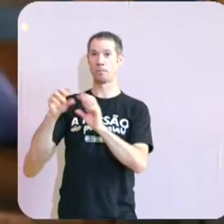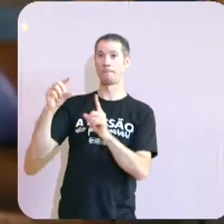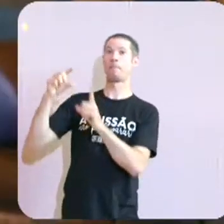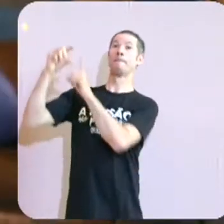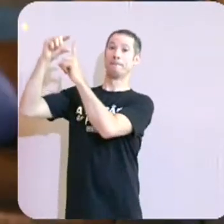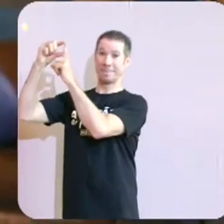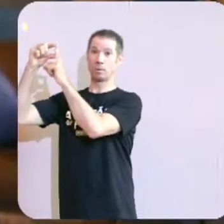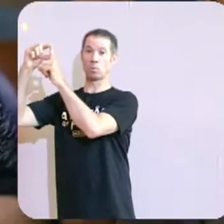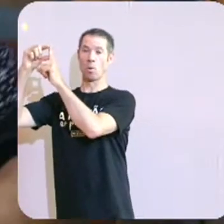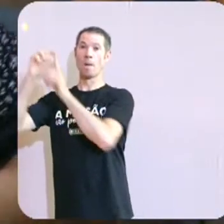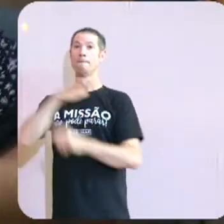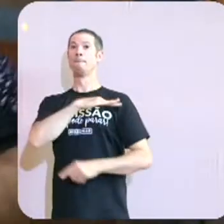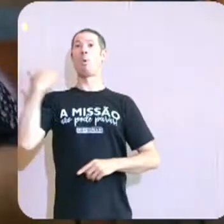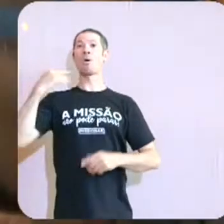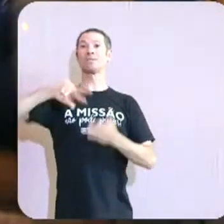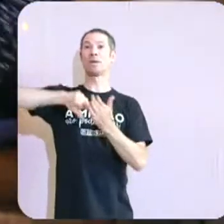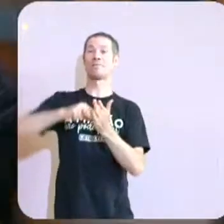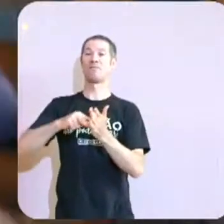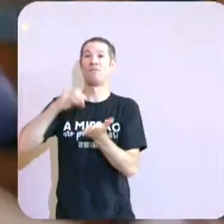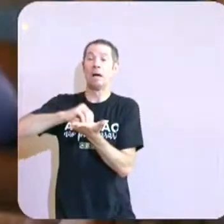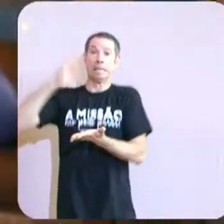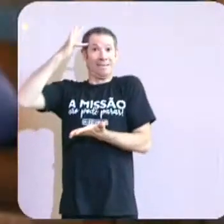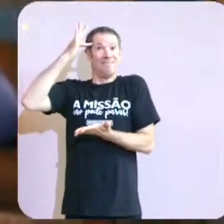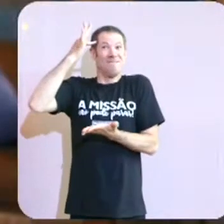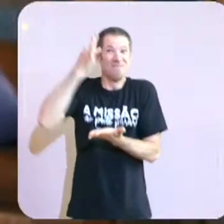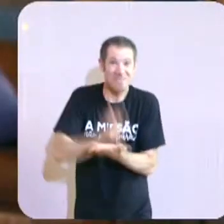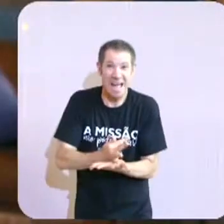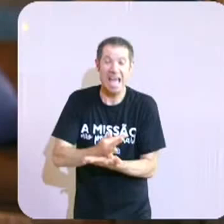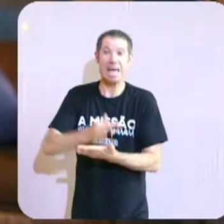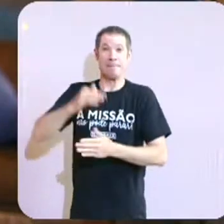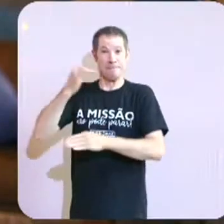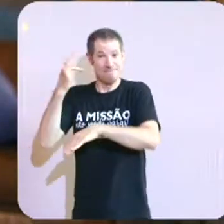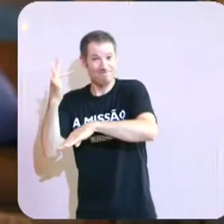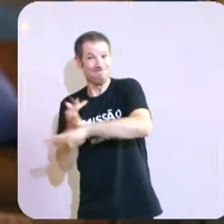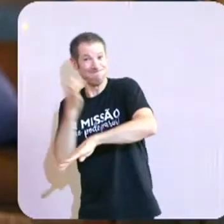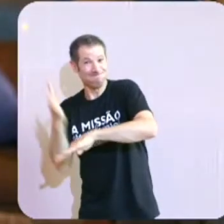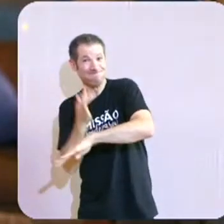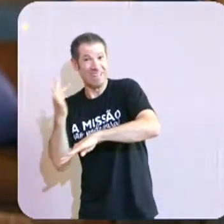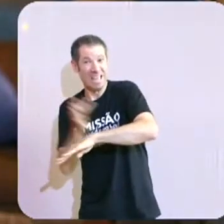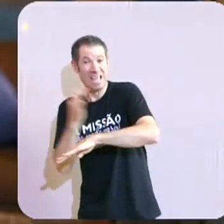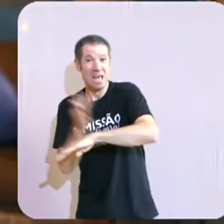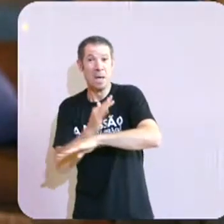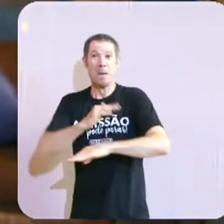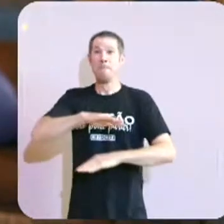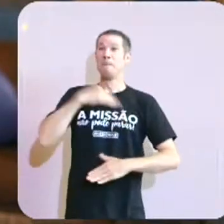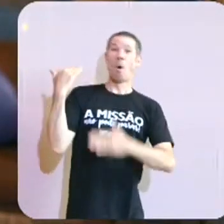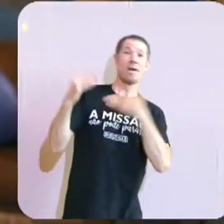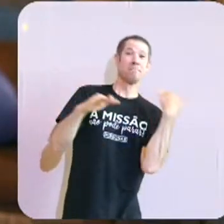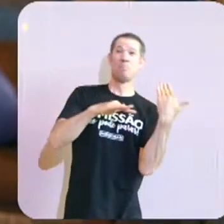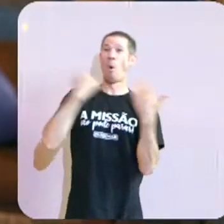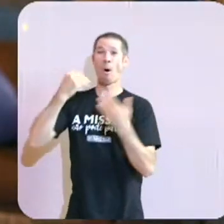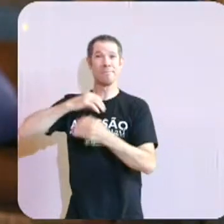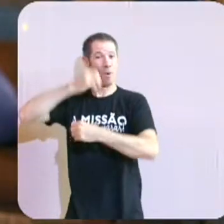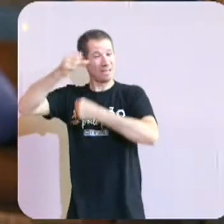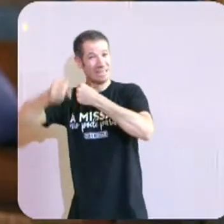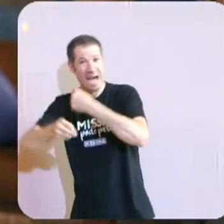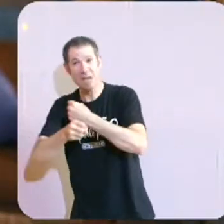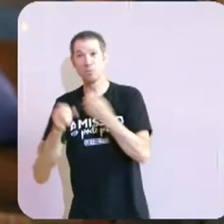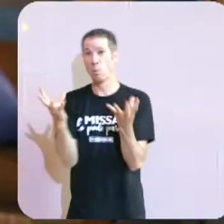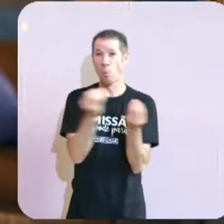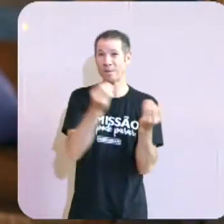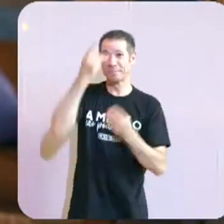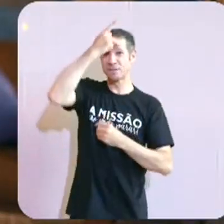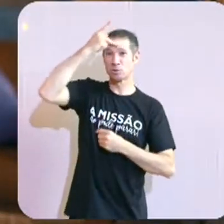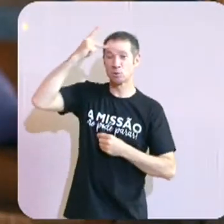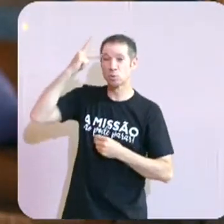morte é por causa da fé. São milhares de cristãos que morrem todos os anos por amor a Jesus Cristo. Entretanto,